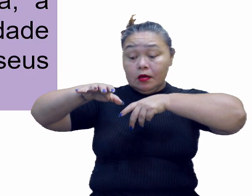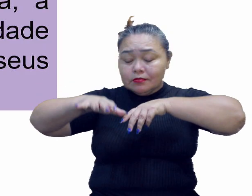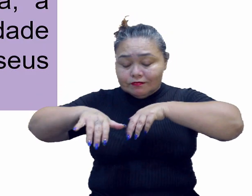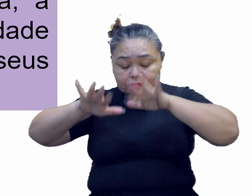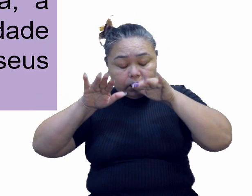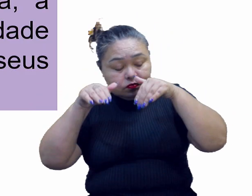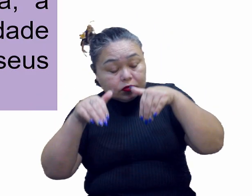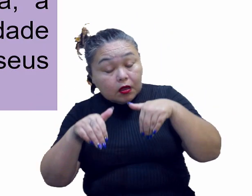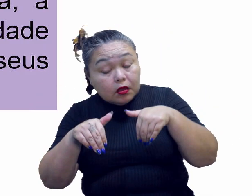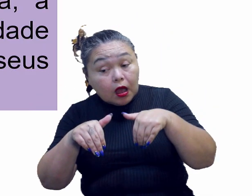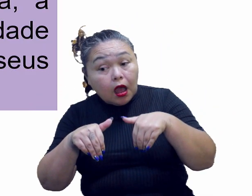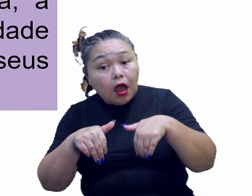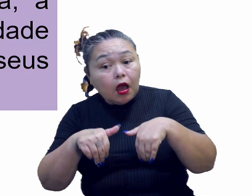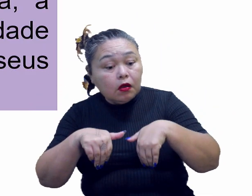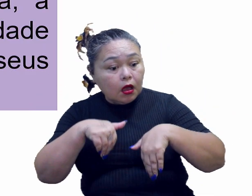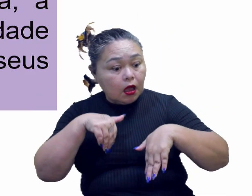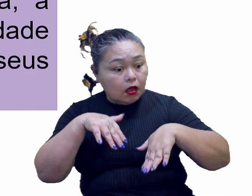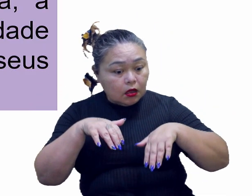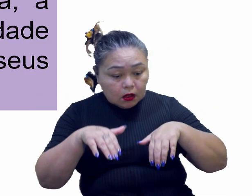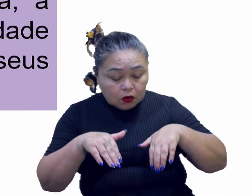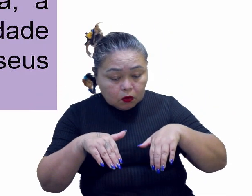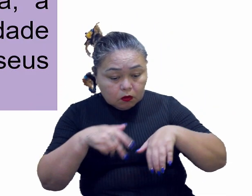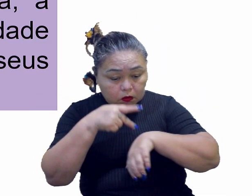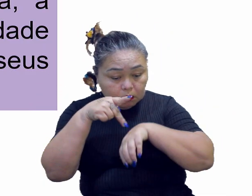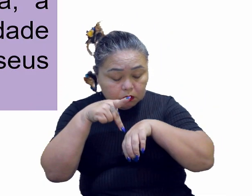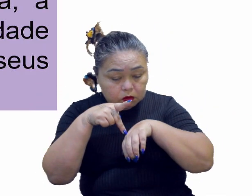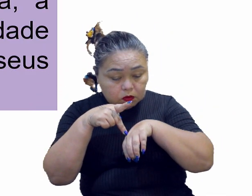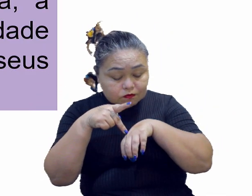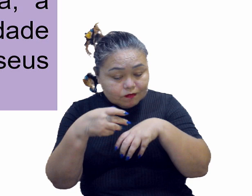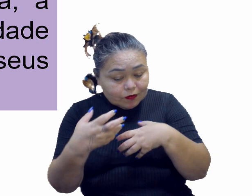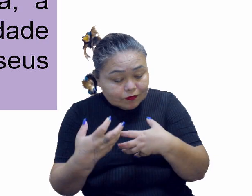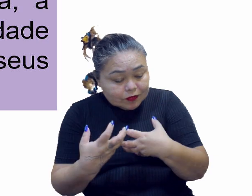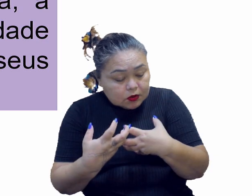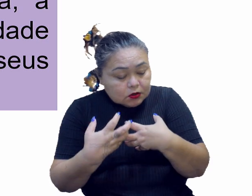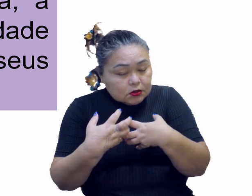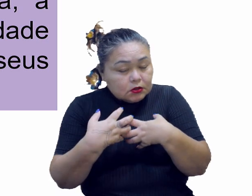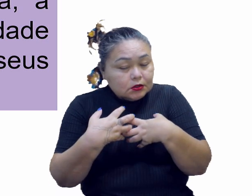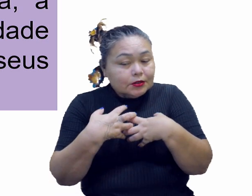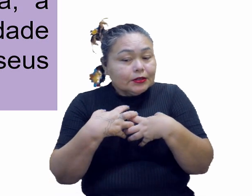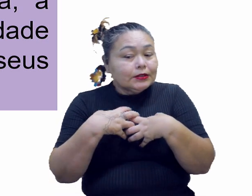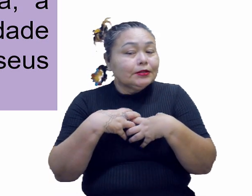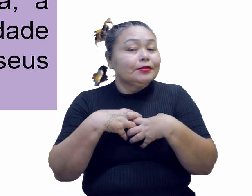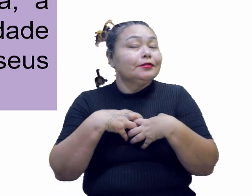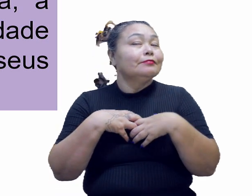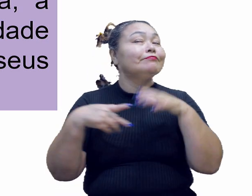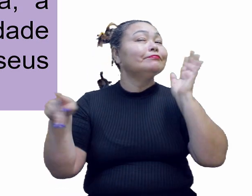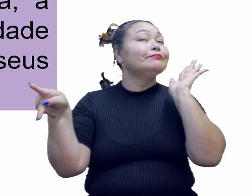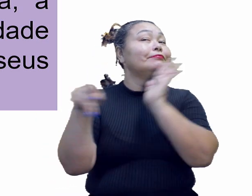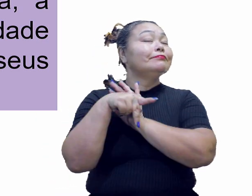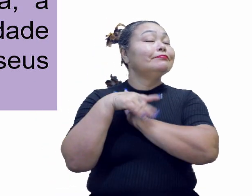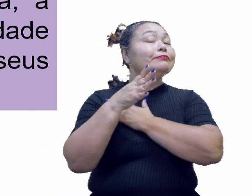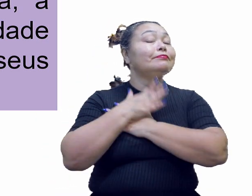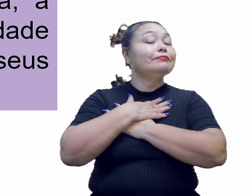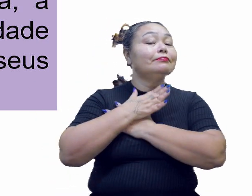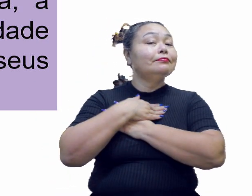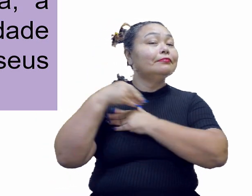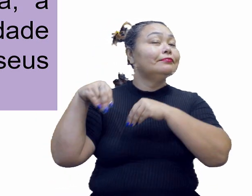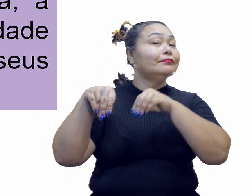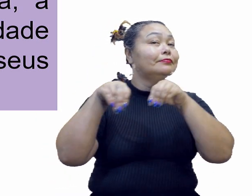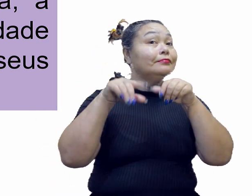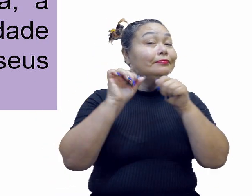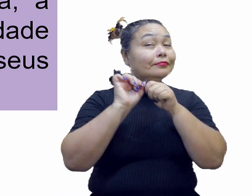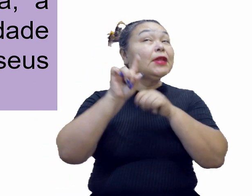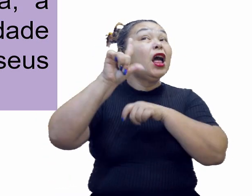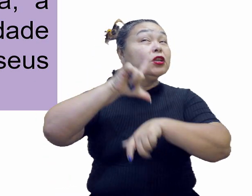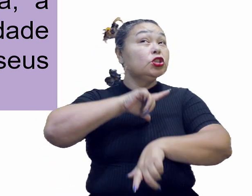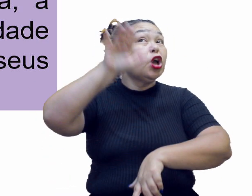colonizados começaram a desenvolver um sentimento nacionalista. Aquele sentimento que tinha na Europa, agora